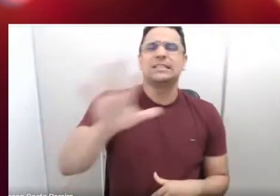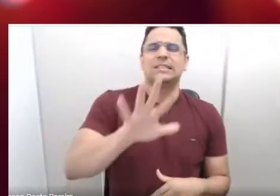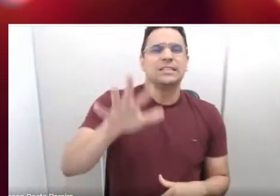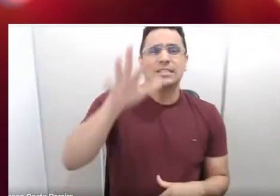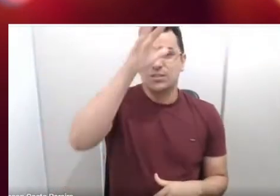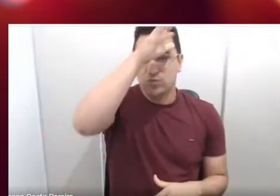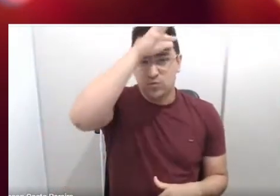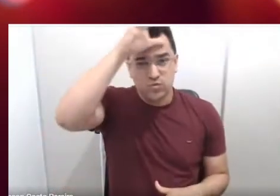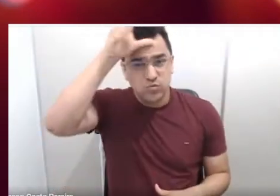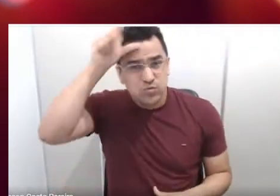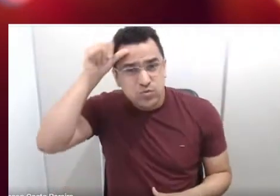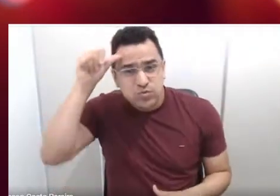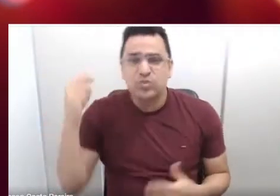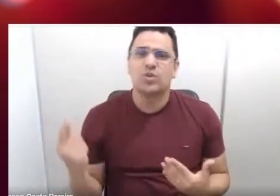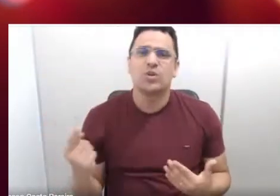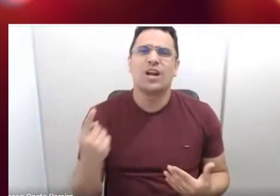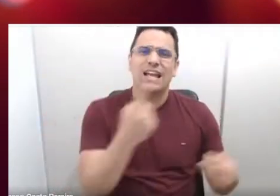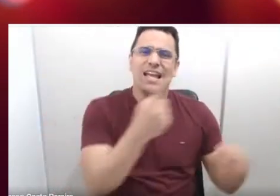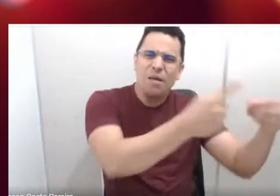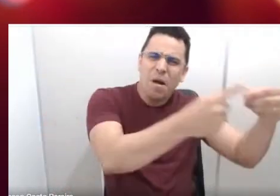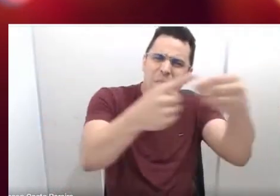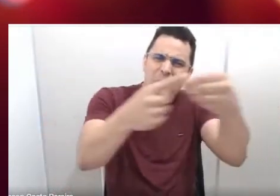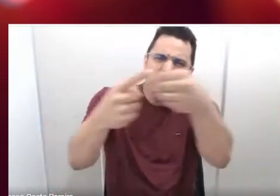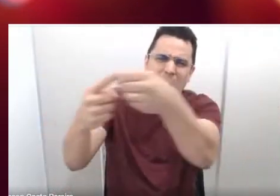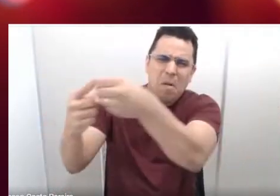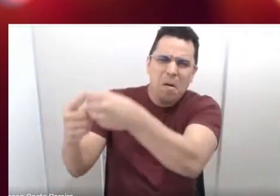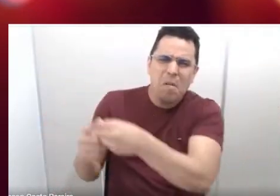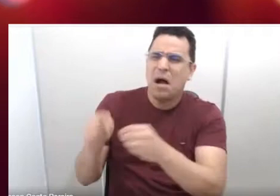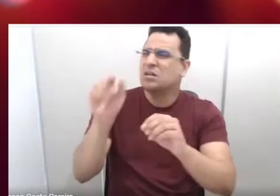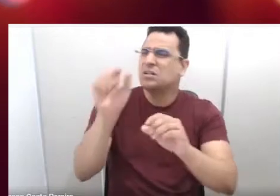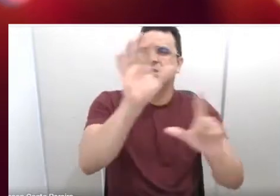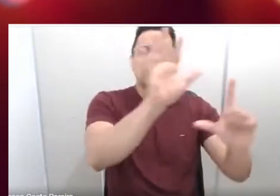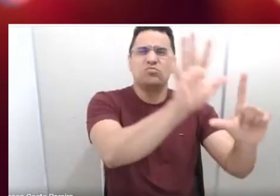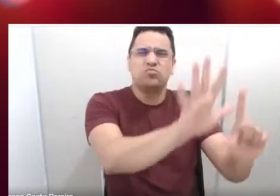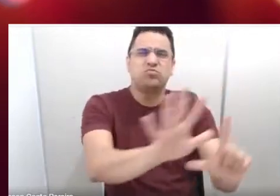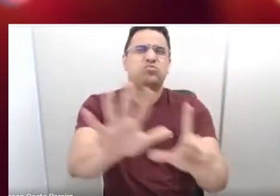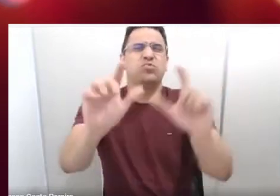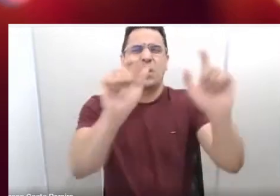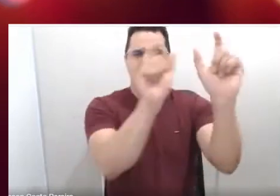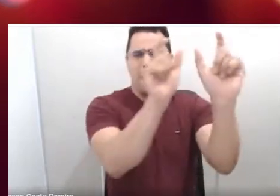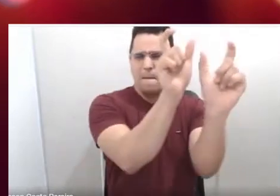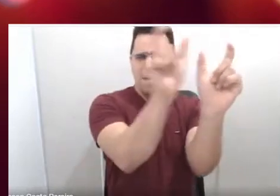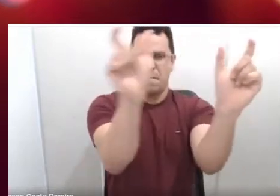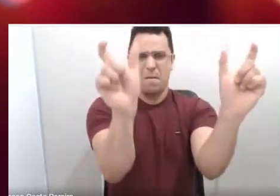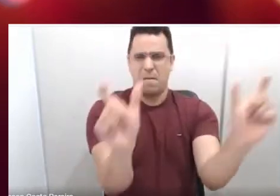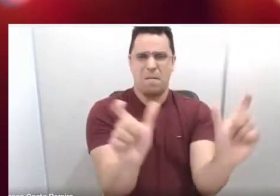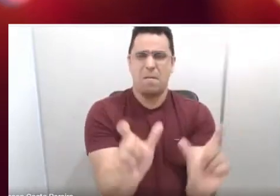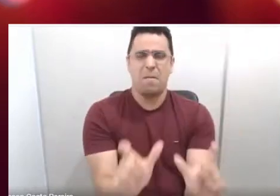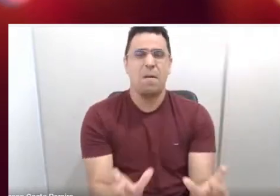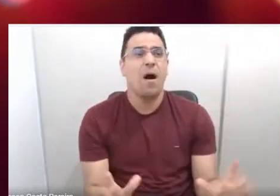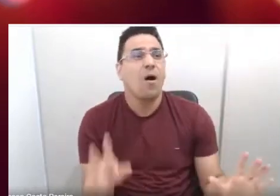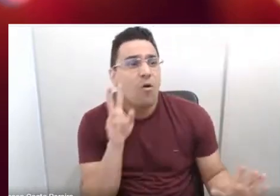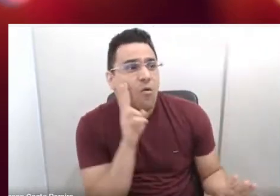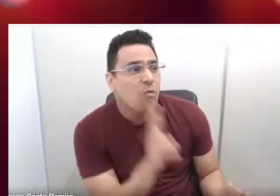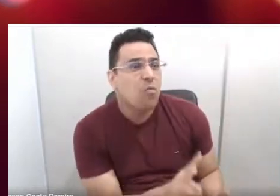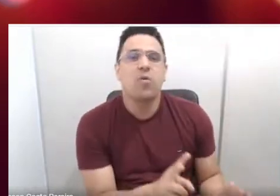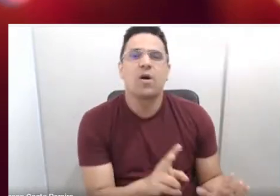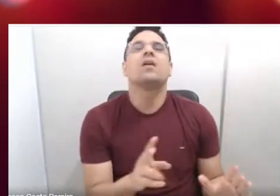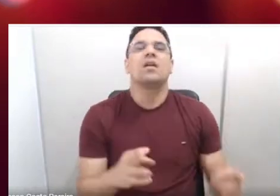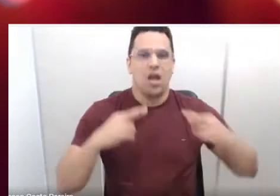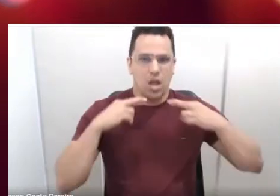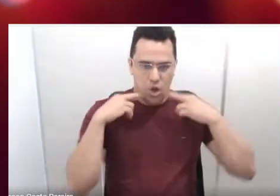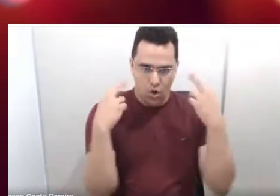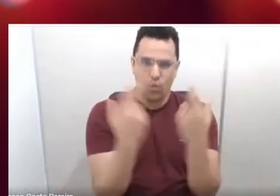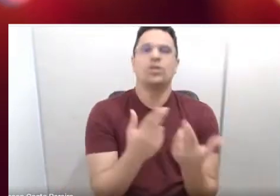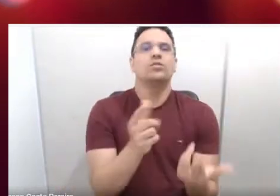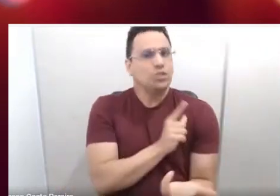de Humaitá, Aquari, a Benjamin, todo mundo participando dessas nossas assembleias e reuniões, que